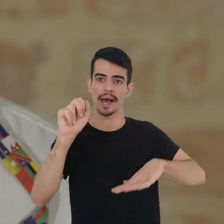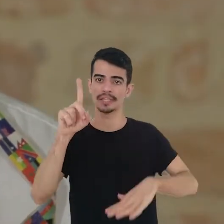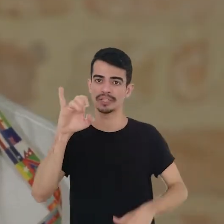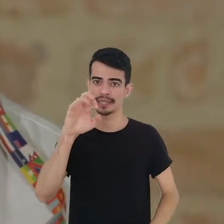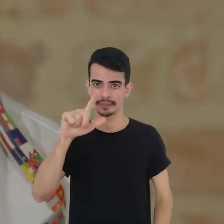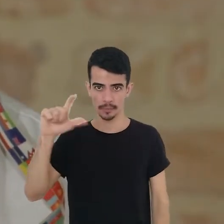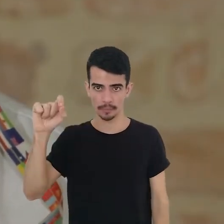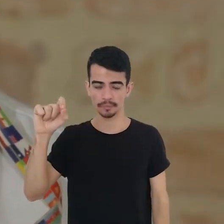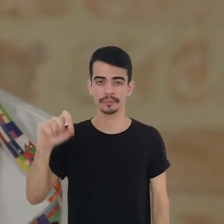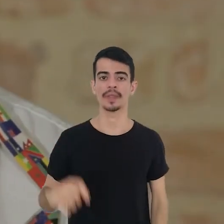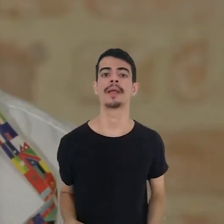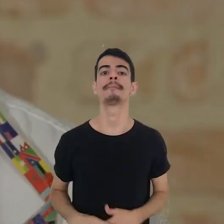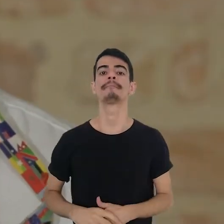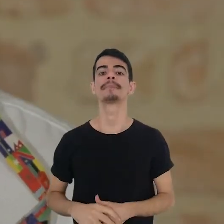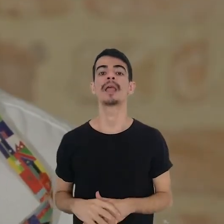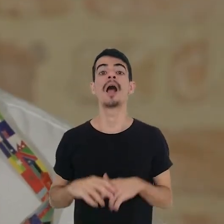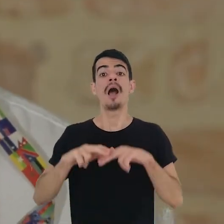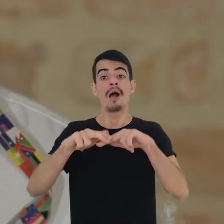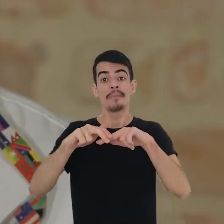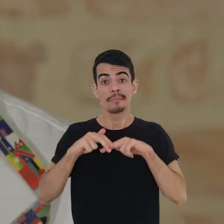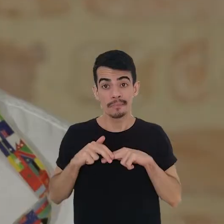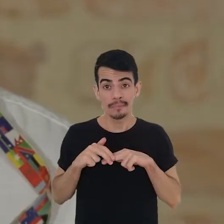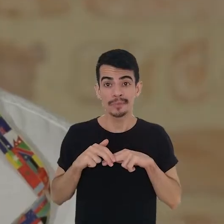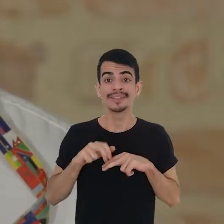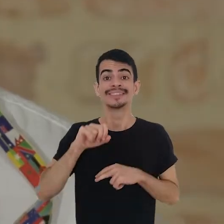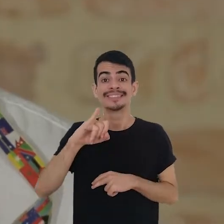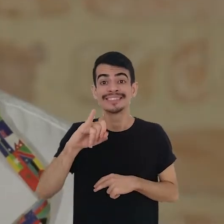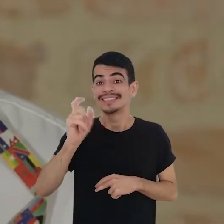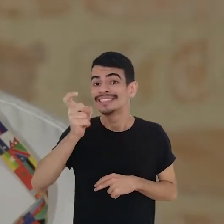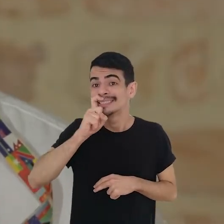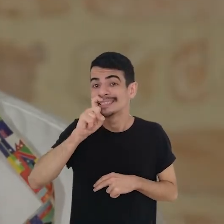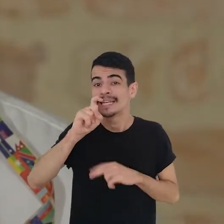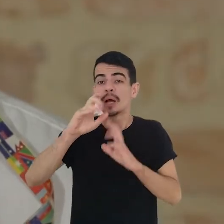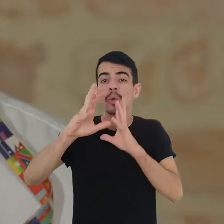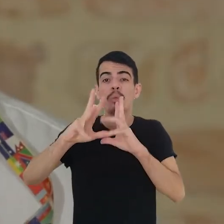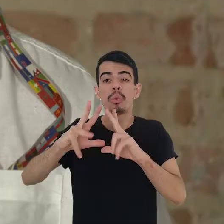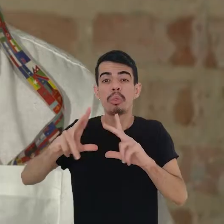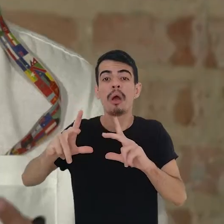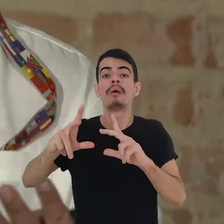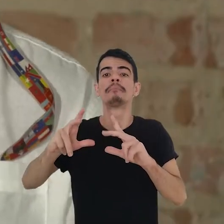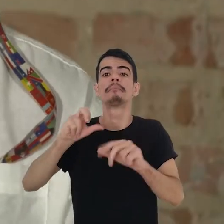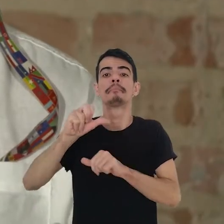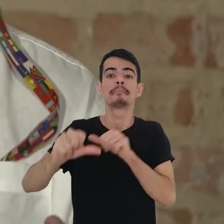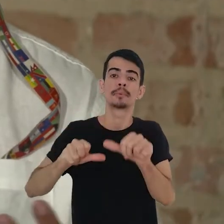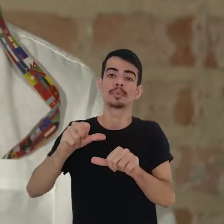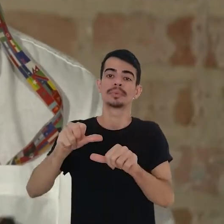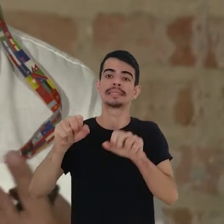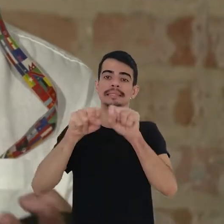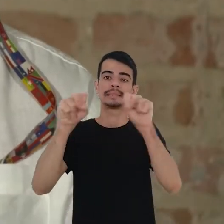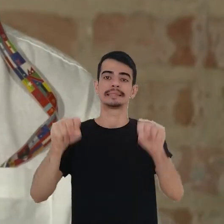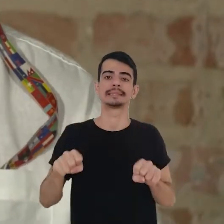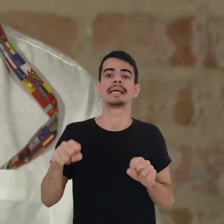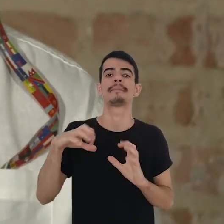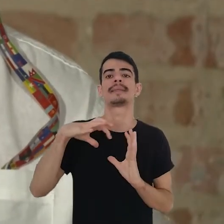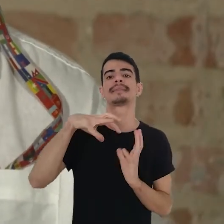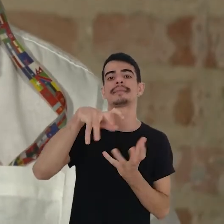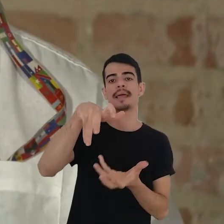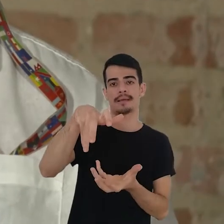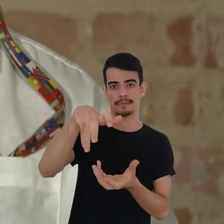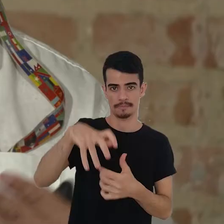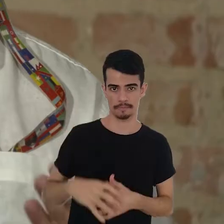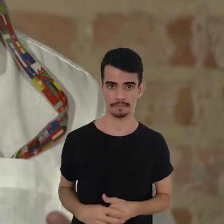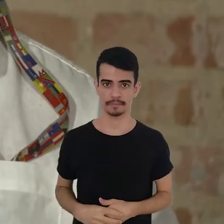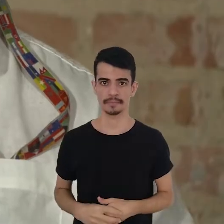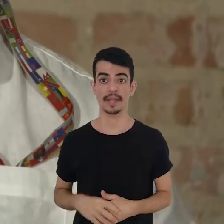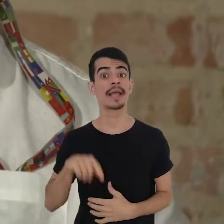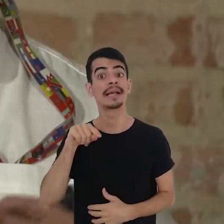gelo em relação ao oceano, você provoca modificações no sistema terrestre. E isso se reflete em quê?